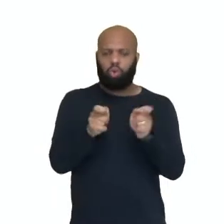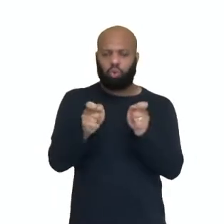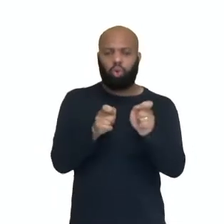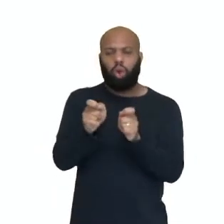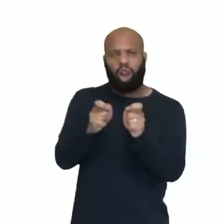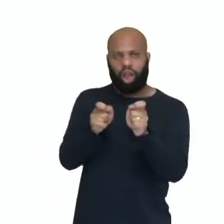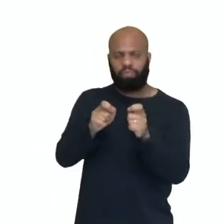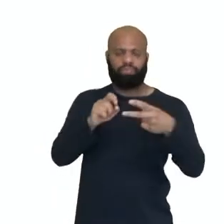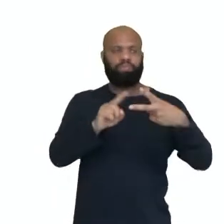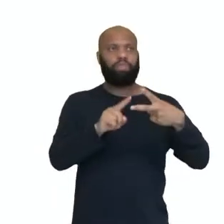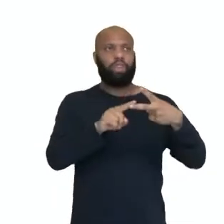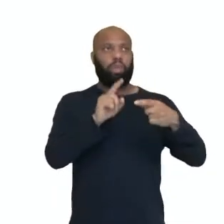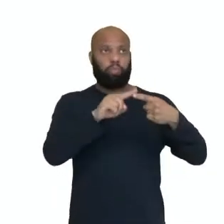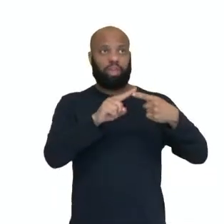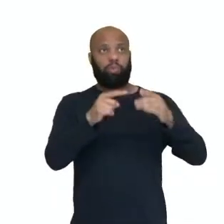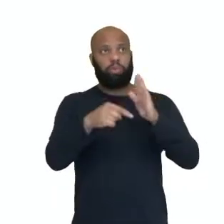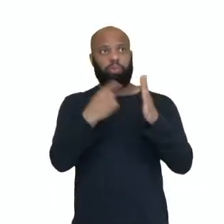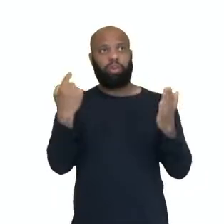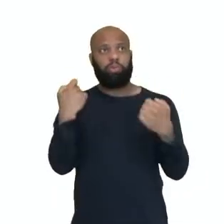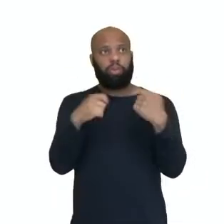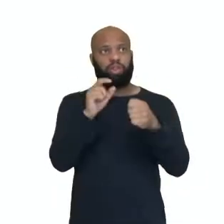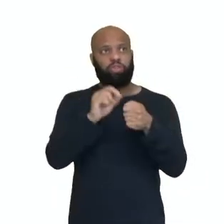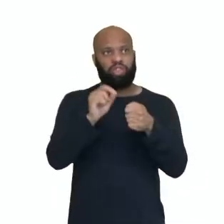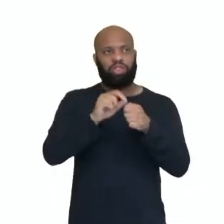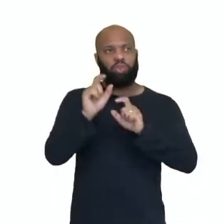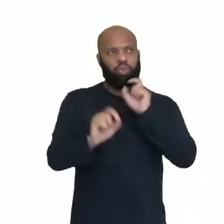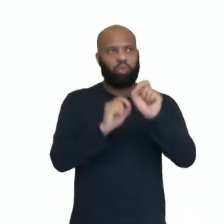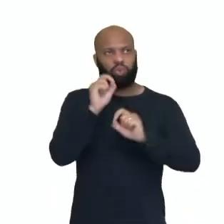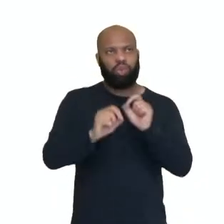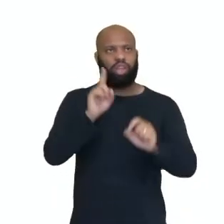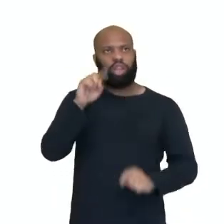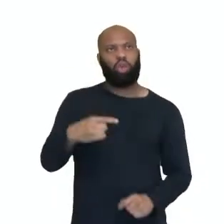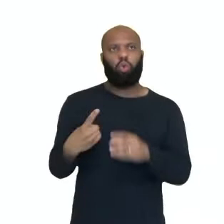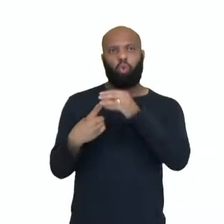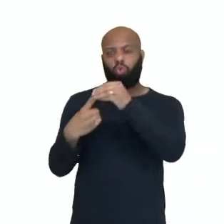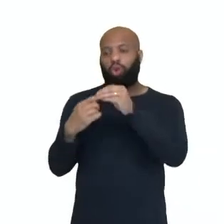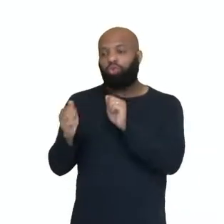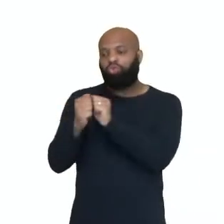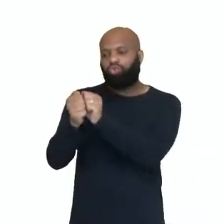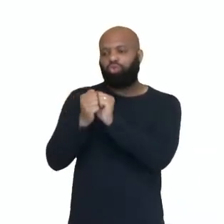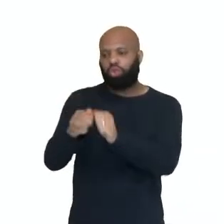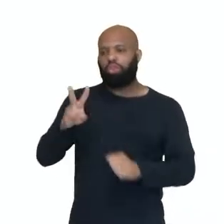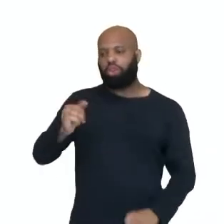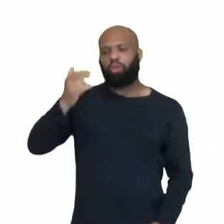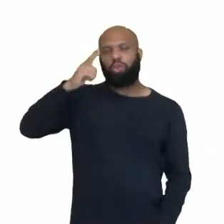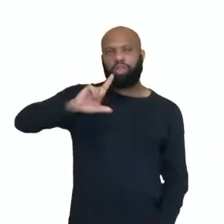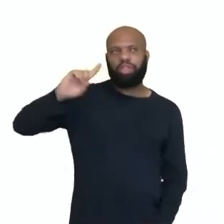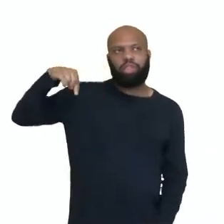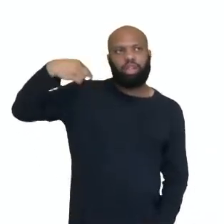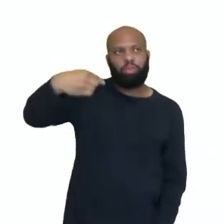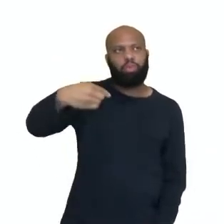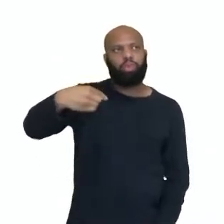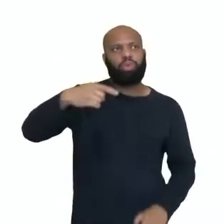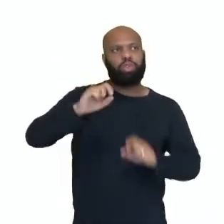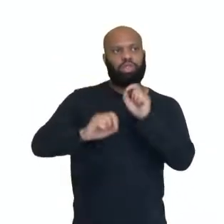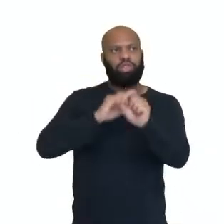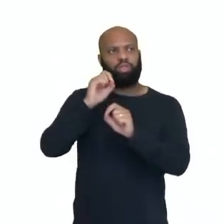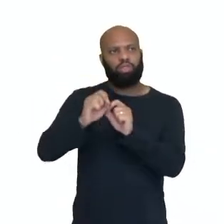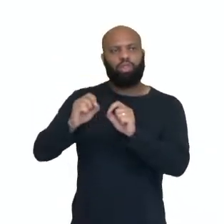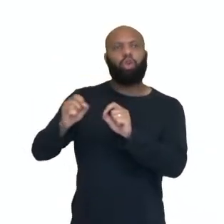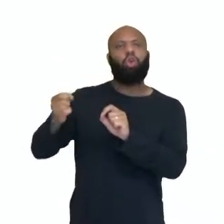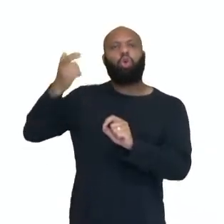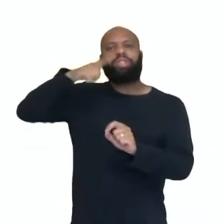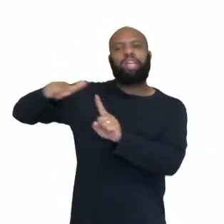oponente, primeiramente é necessário tornar-se um só com ele, para em seguida, como um só conjunto,